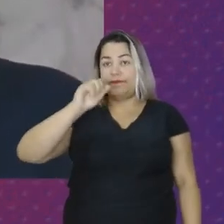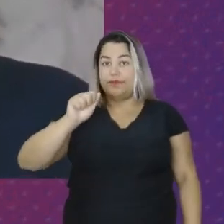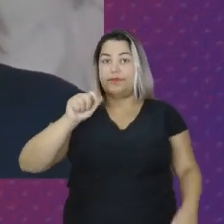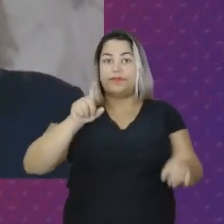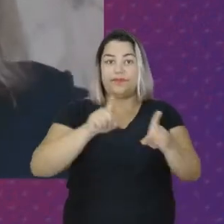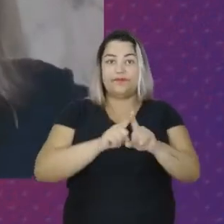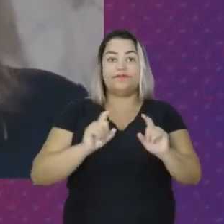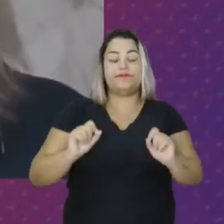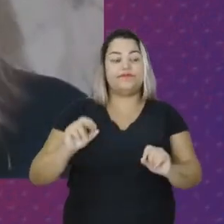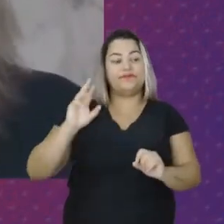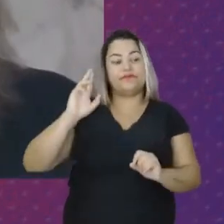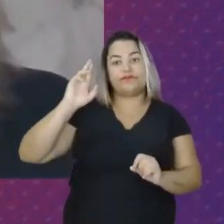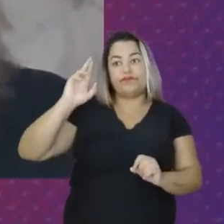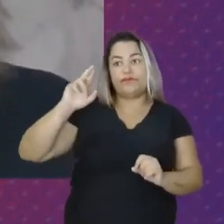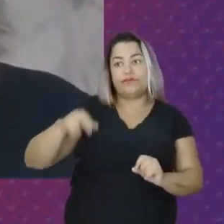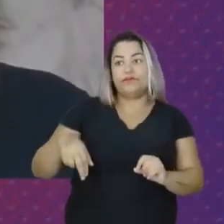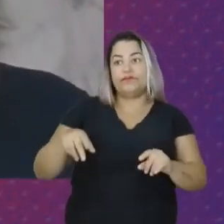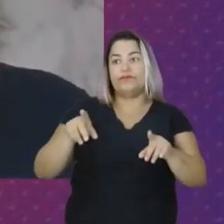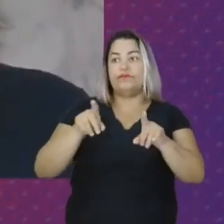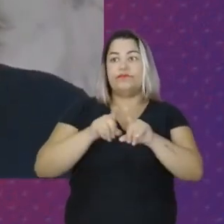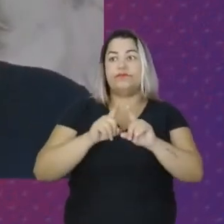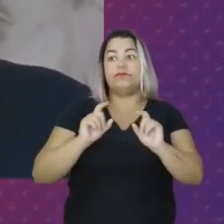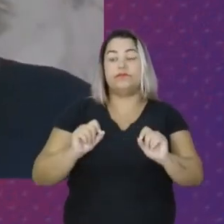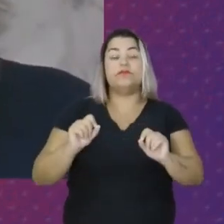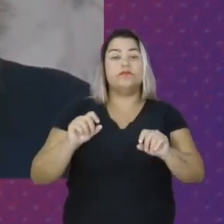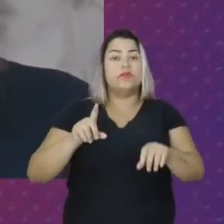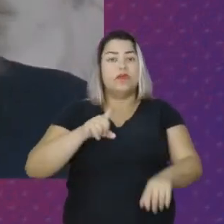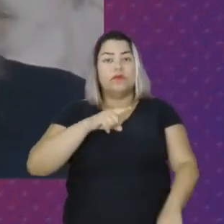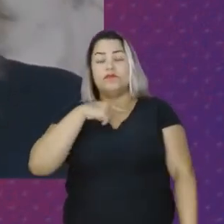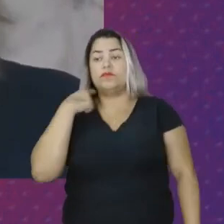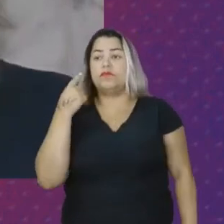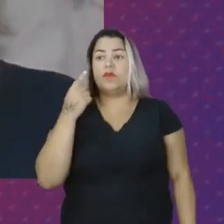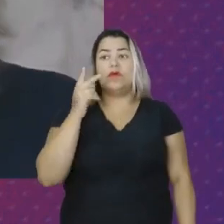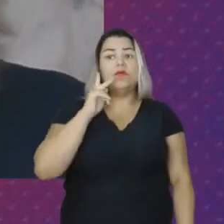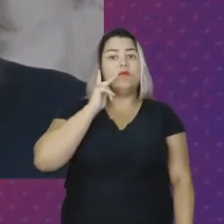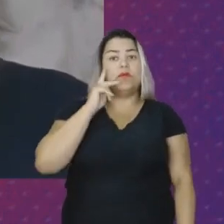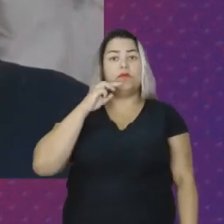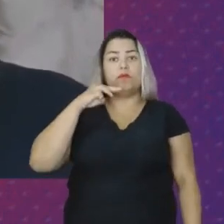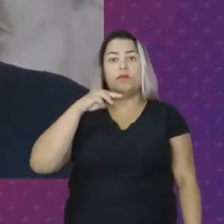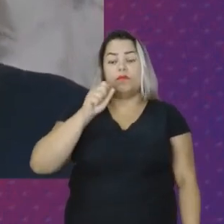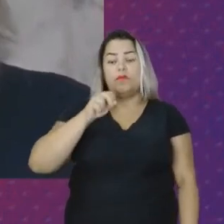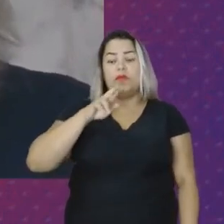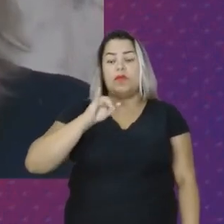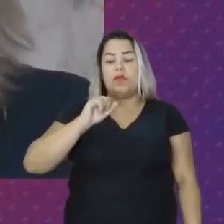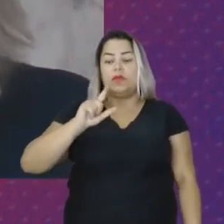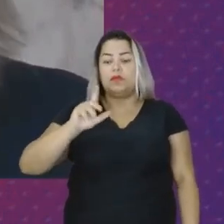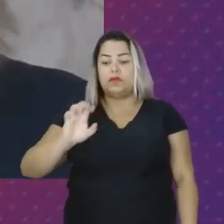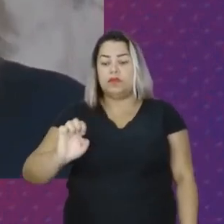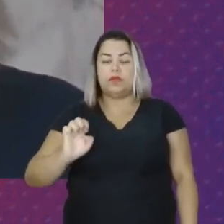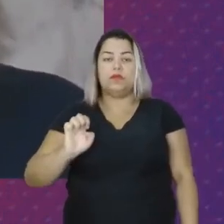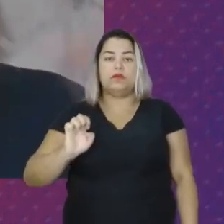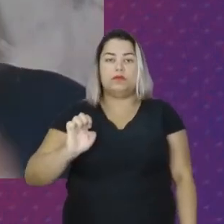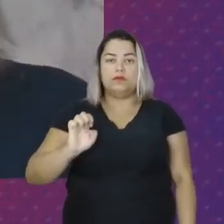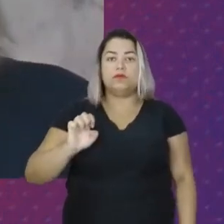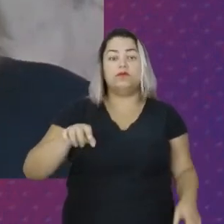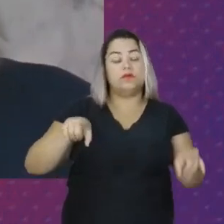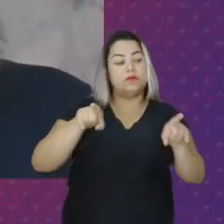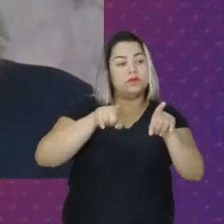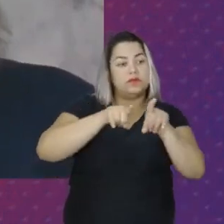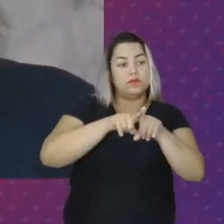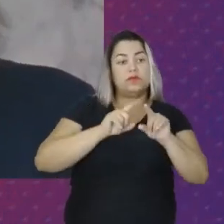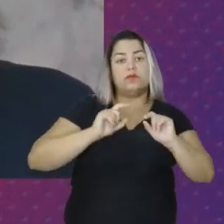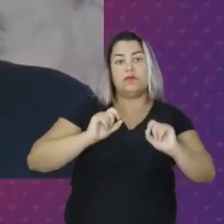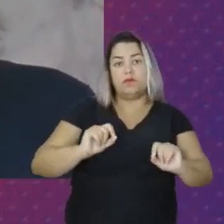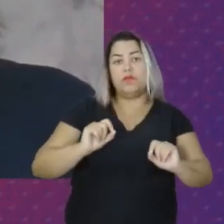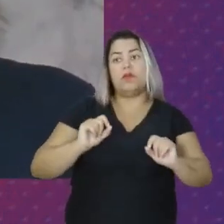uma referência, que é a data do assassinato da vereadora do PSOL, Marielle Franco. E, a partir daí,